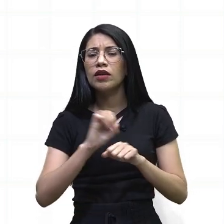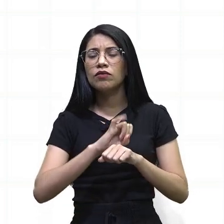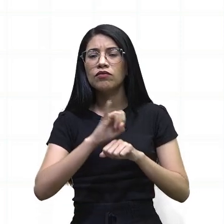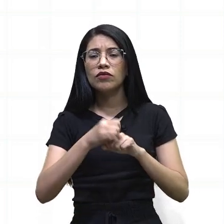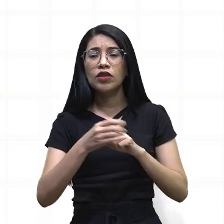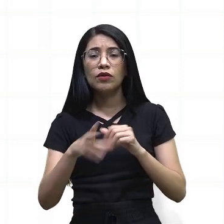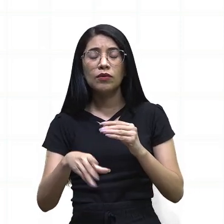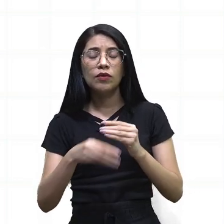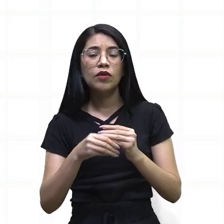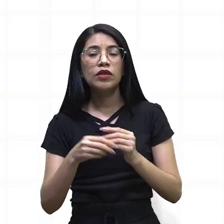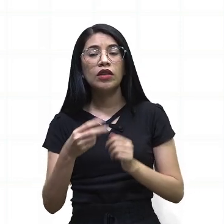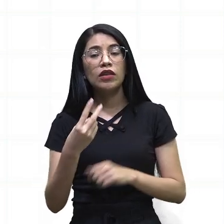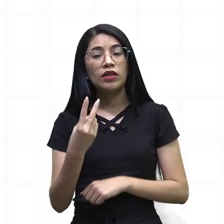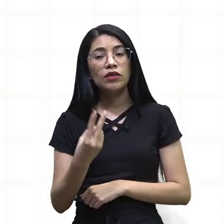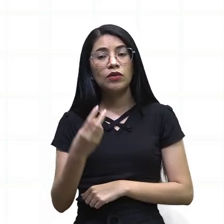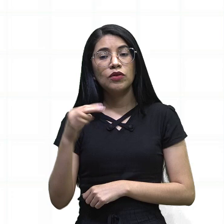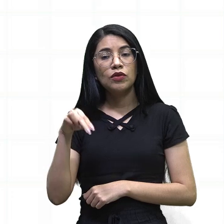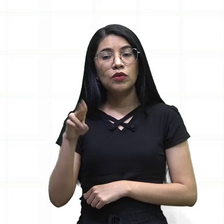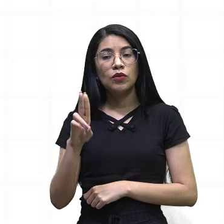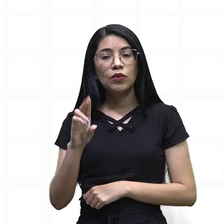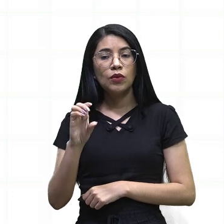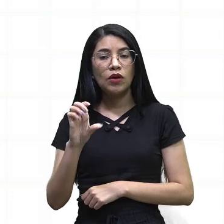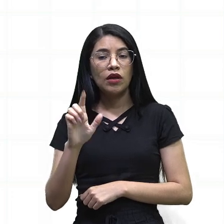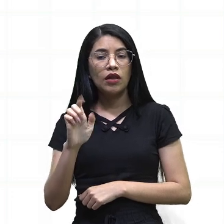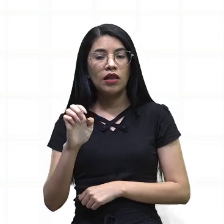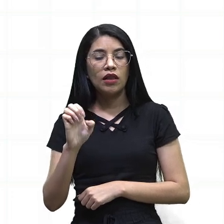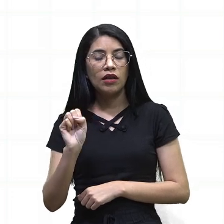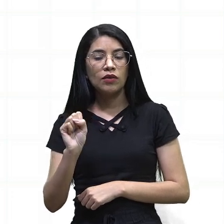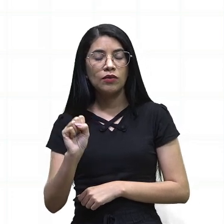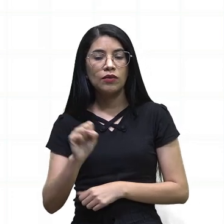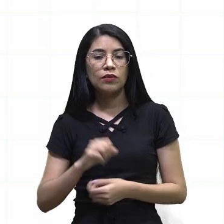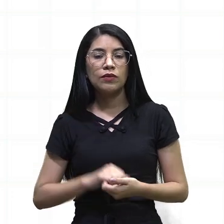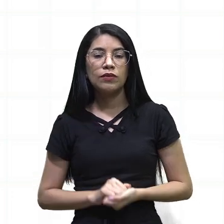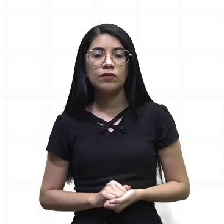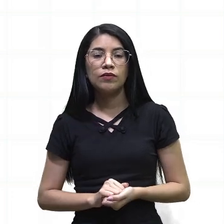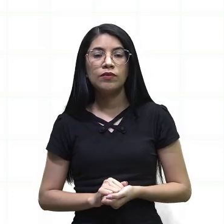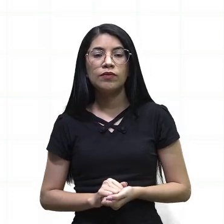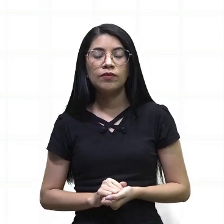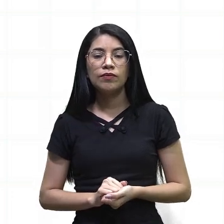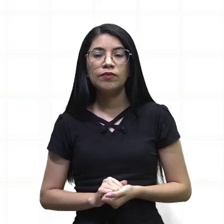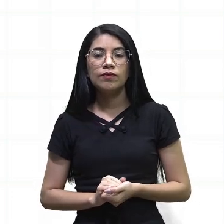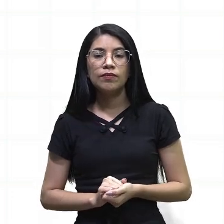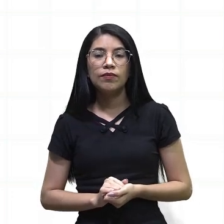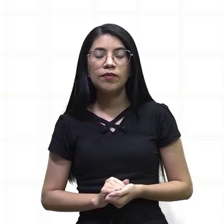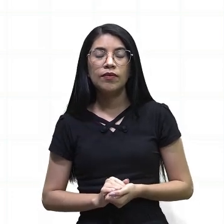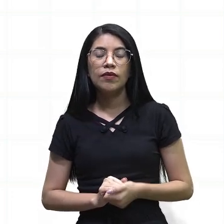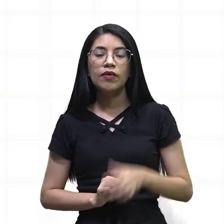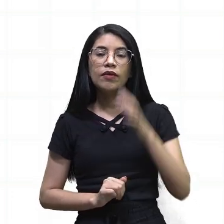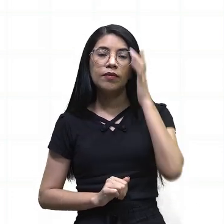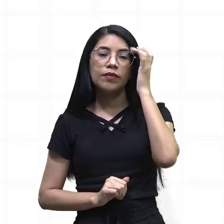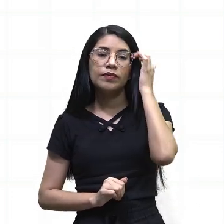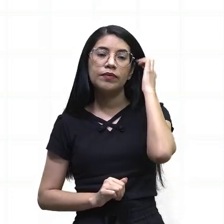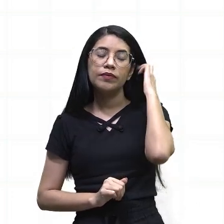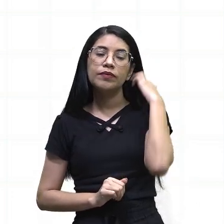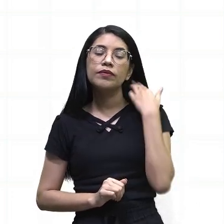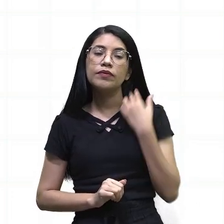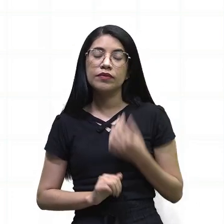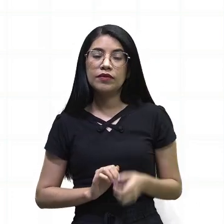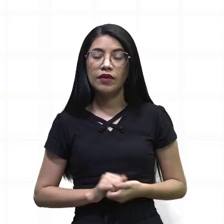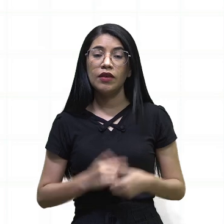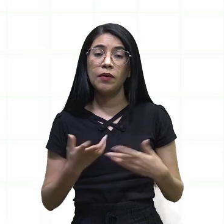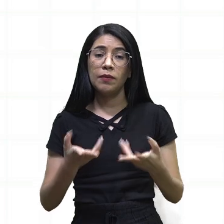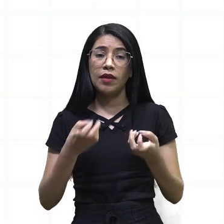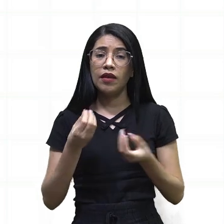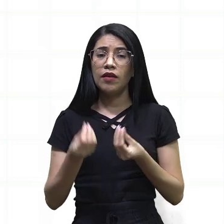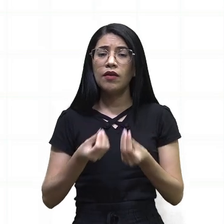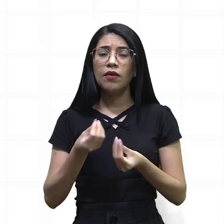tenho dois núcleos. Está aqui o núcleo 1 e está aqui o núcleo 2, tá bom? Então, consegue perceber? Se